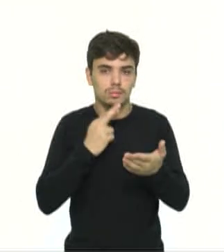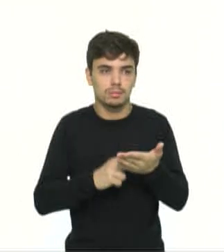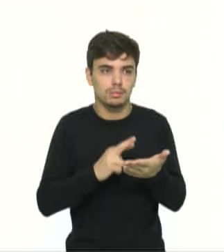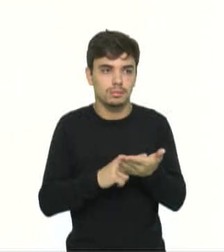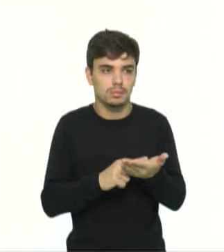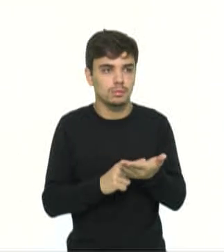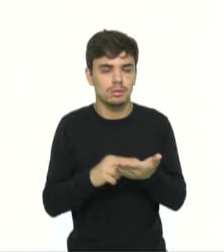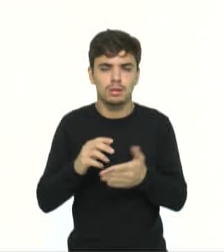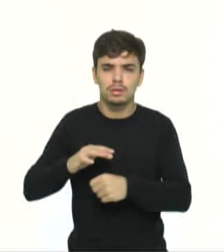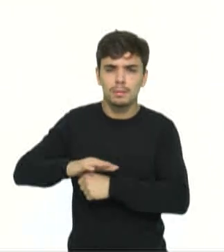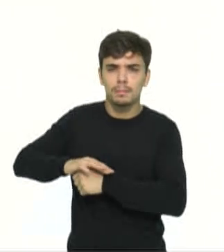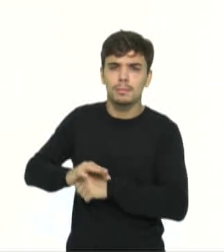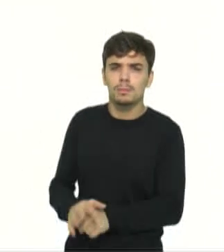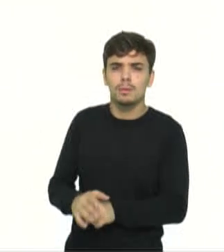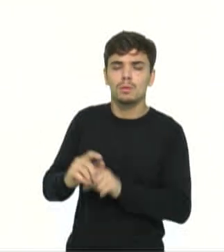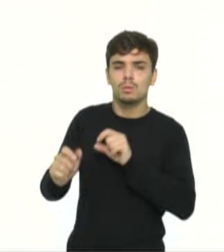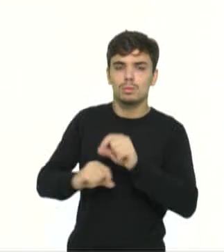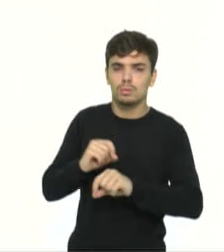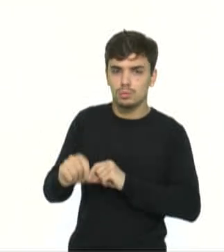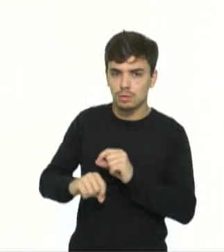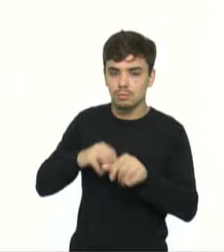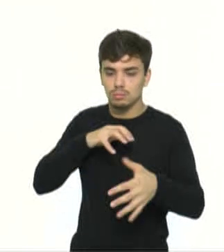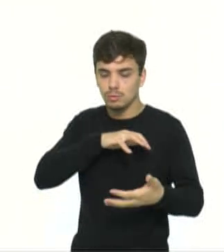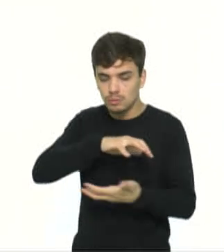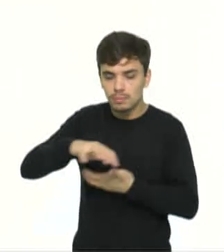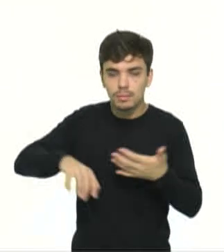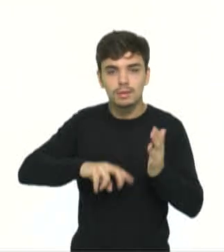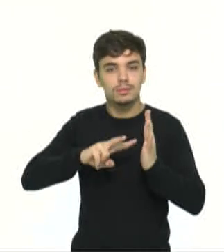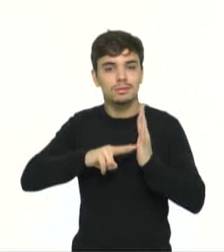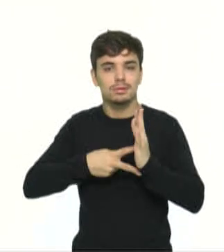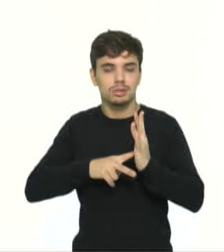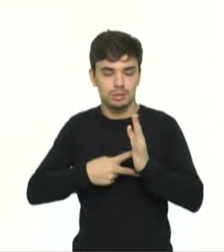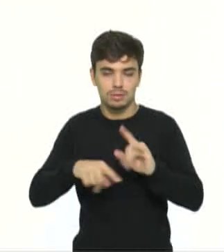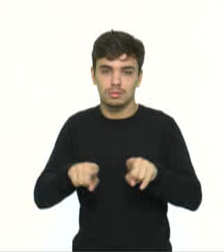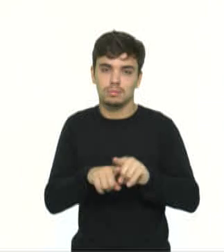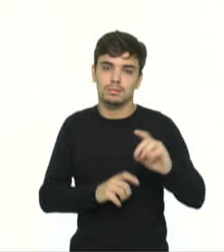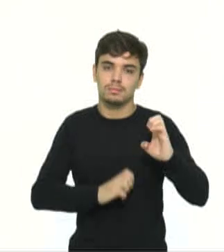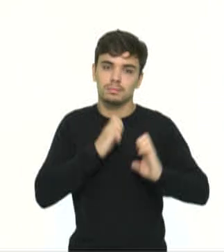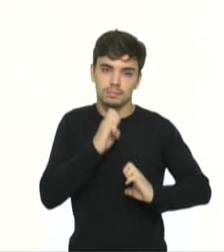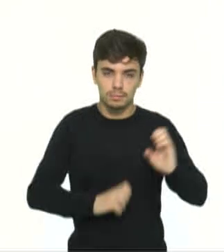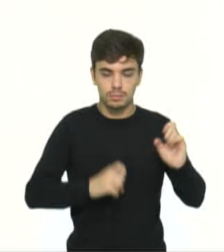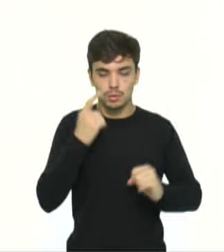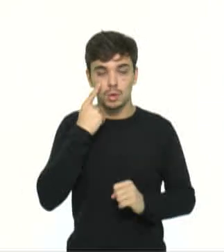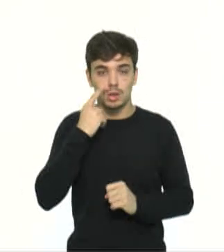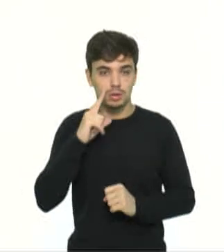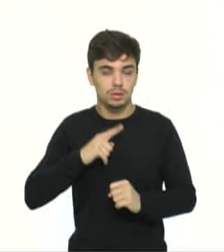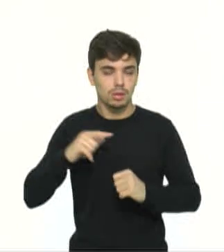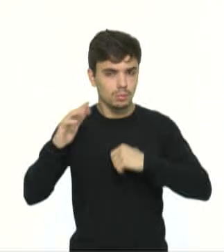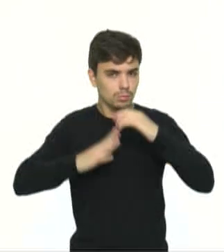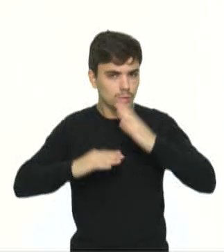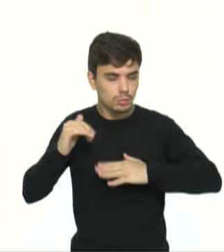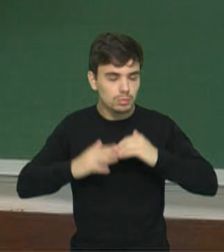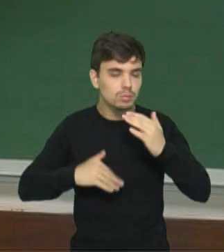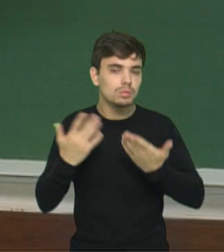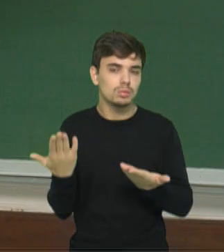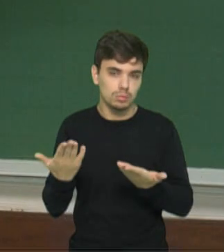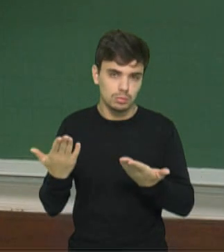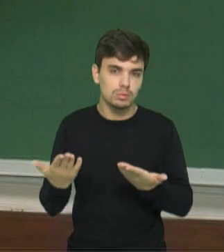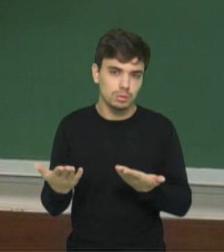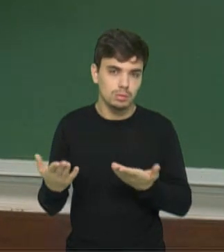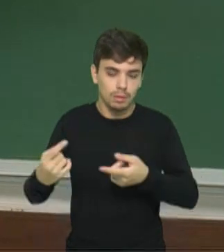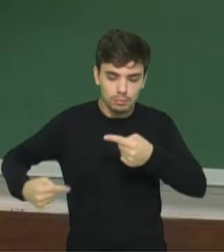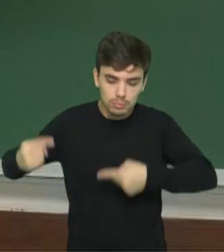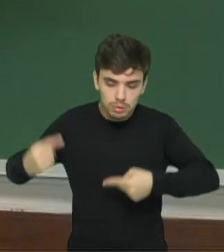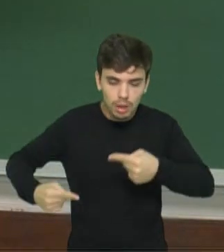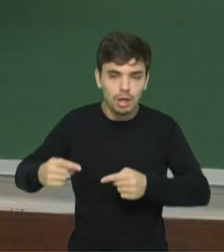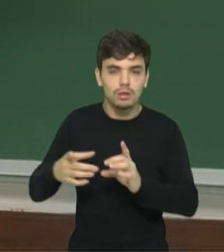eles reprimiam o movimento sindical e operário, né? Vejam que a letra diz que construíam bases para um diálogo democrático. Não há